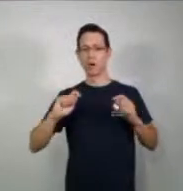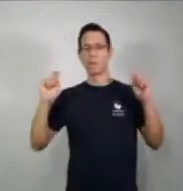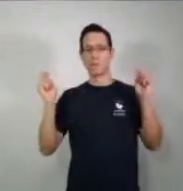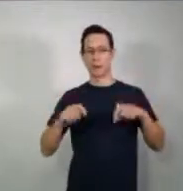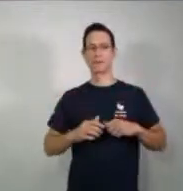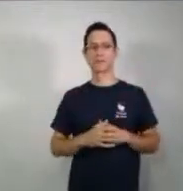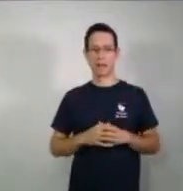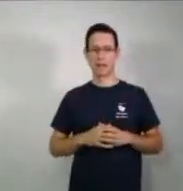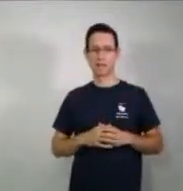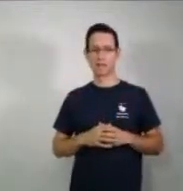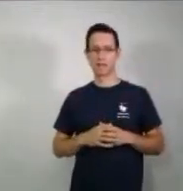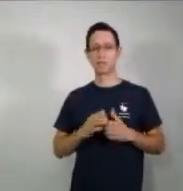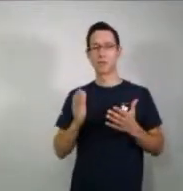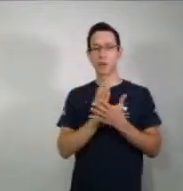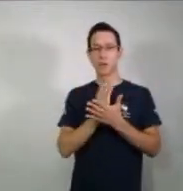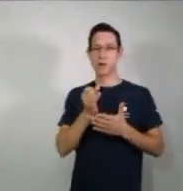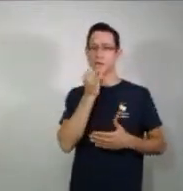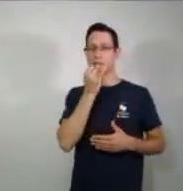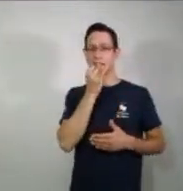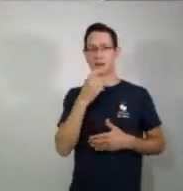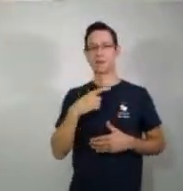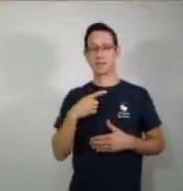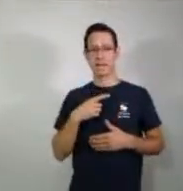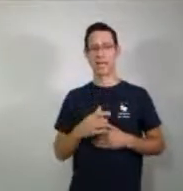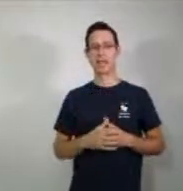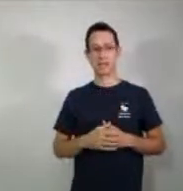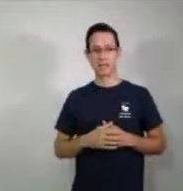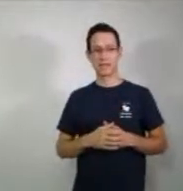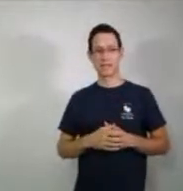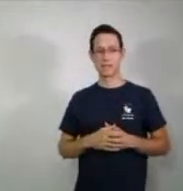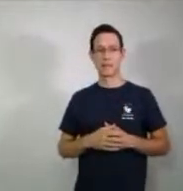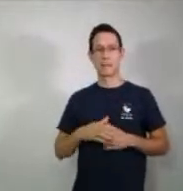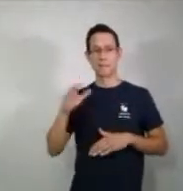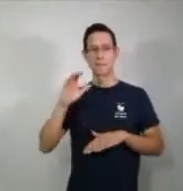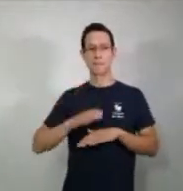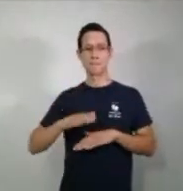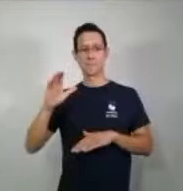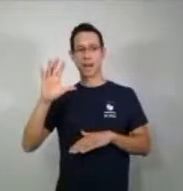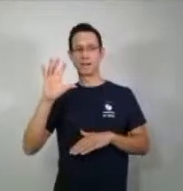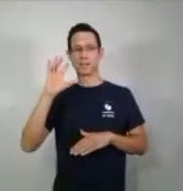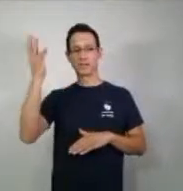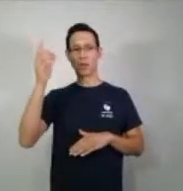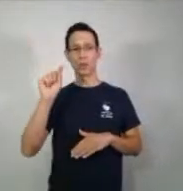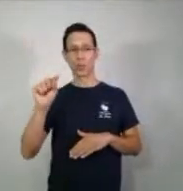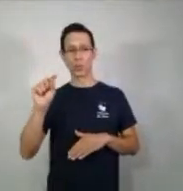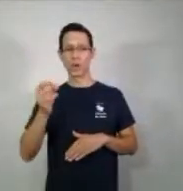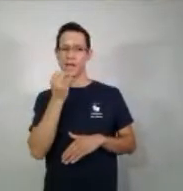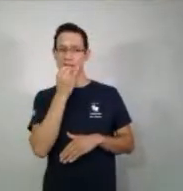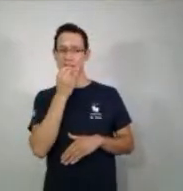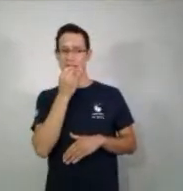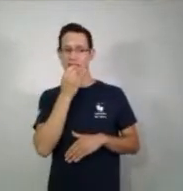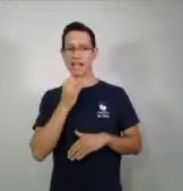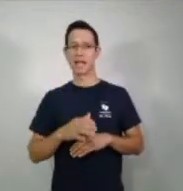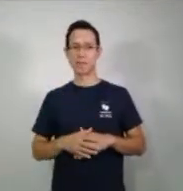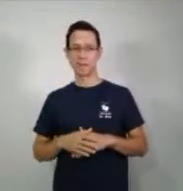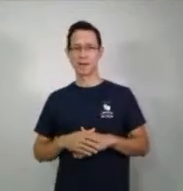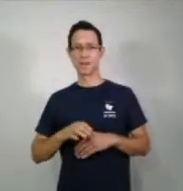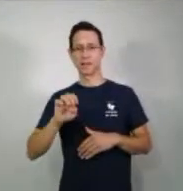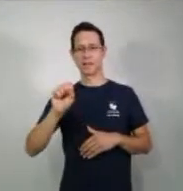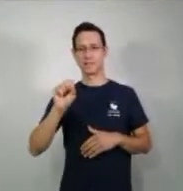acho que um dos exemplos que a gente tem, que acho que é um exemplo, digamos, mais radical, é o exemplo do Stefan